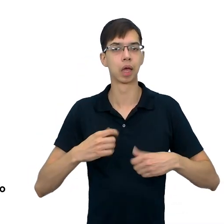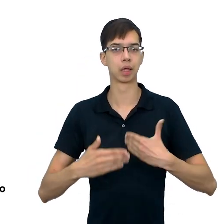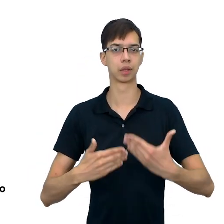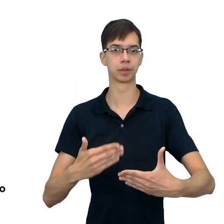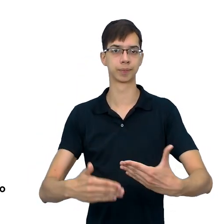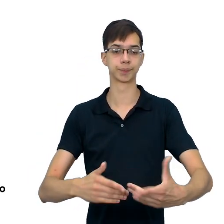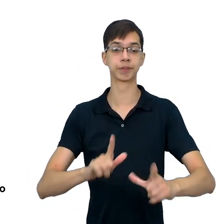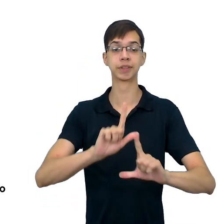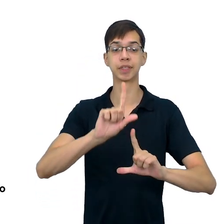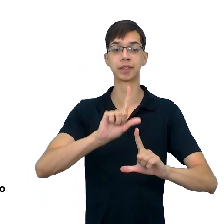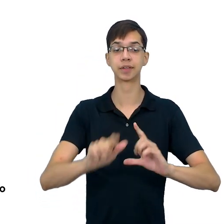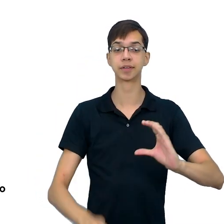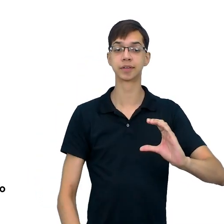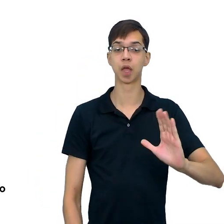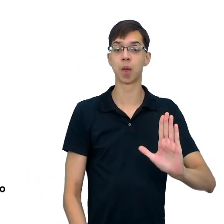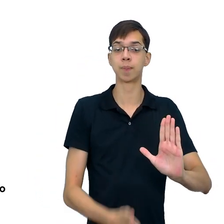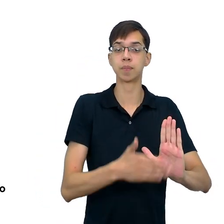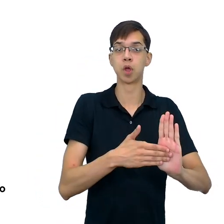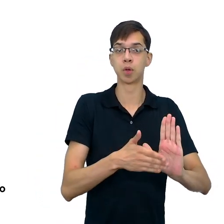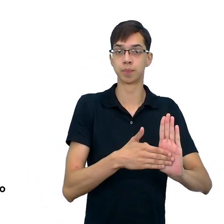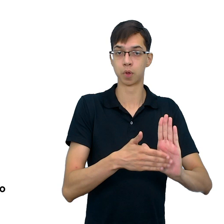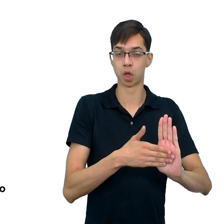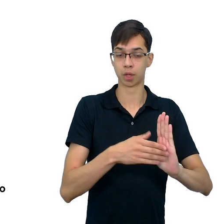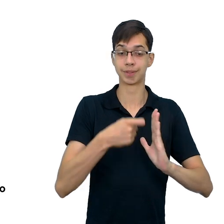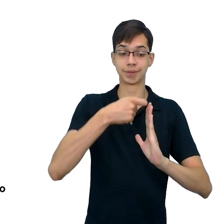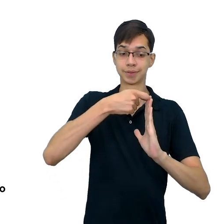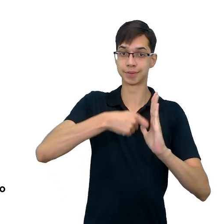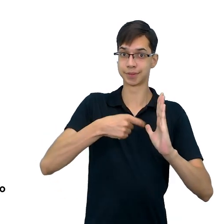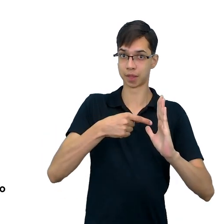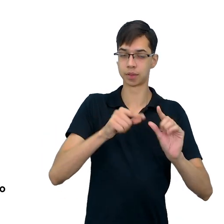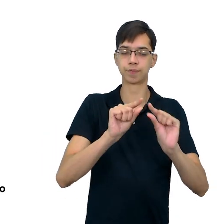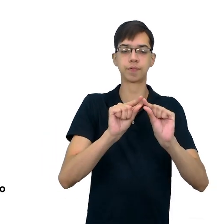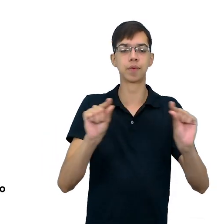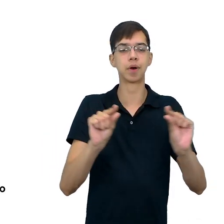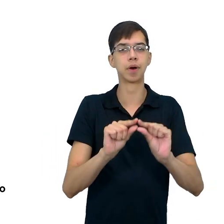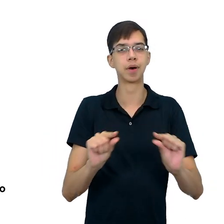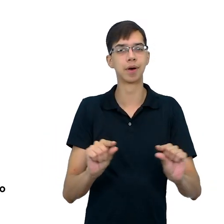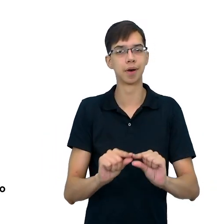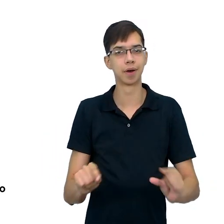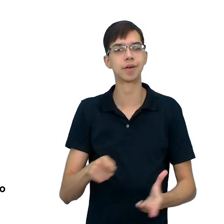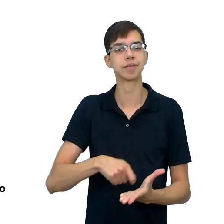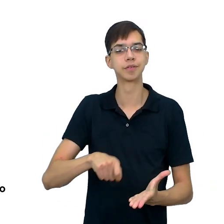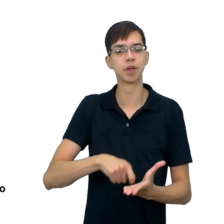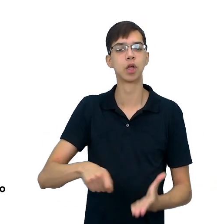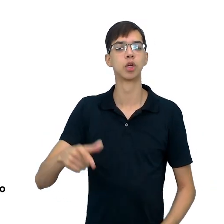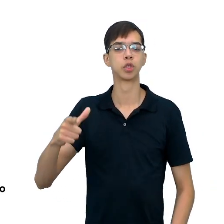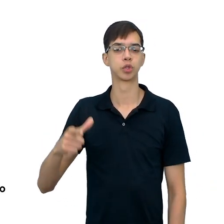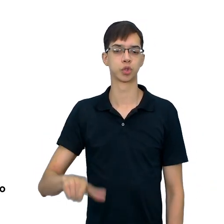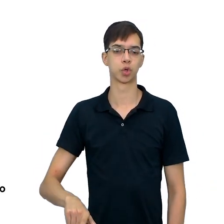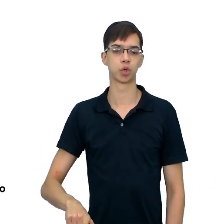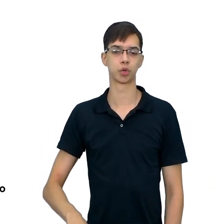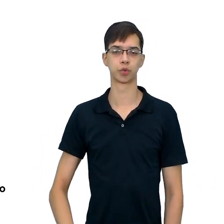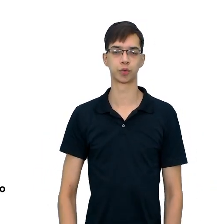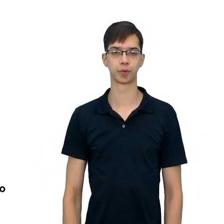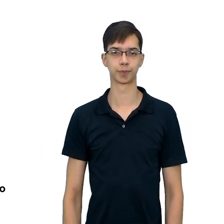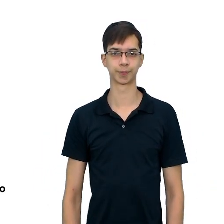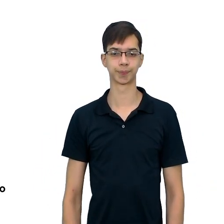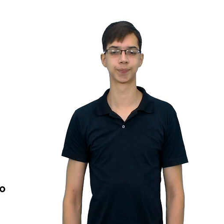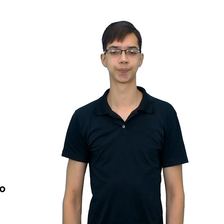onde é proposto que eles retirem frases do texto em análise e reescrevam, inserindo modalizadores que